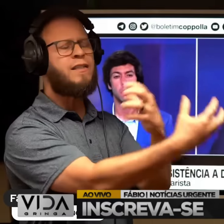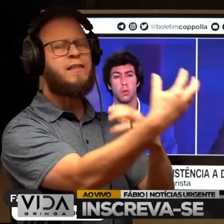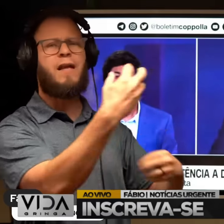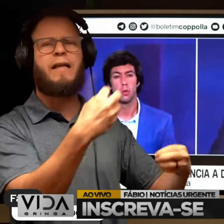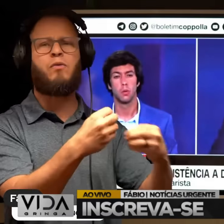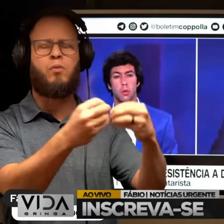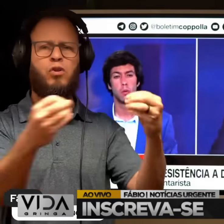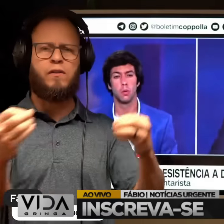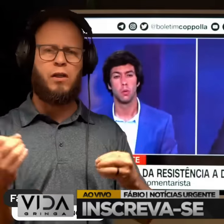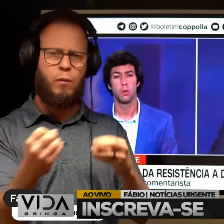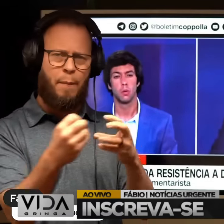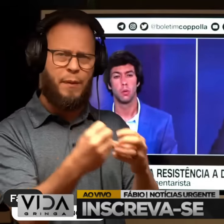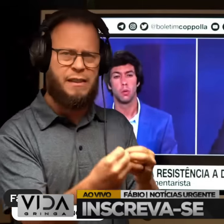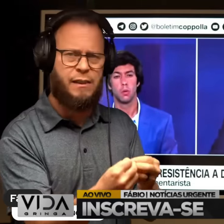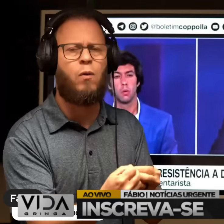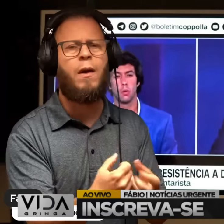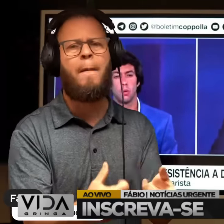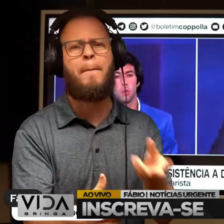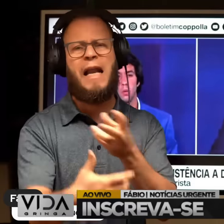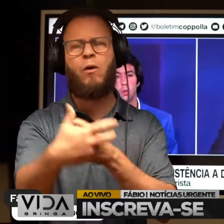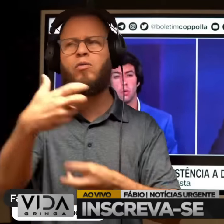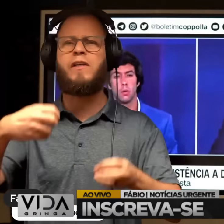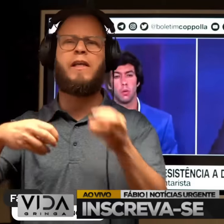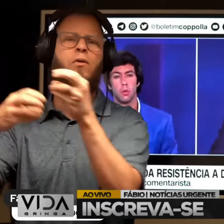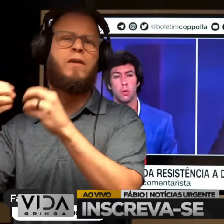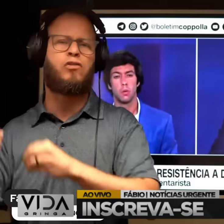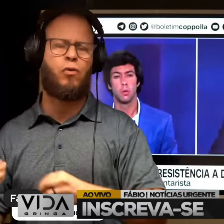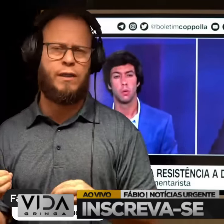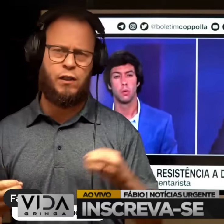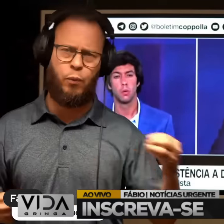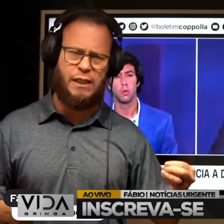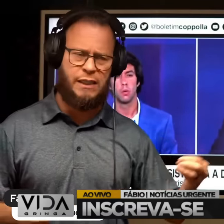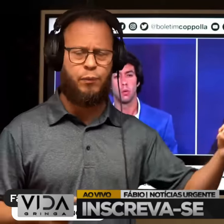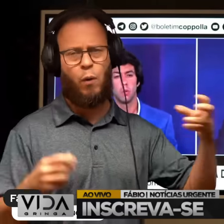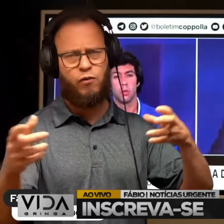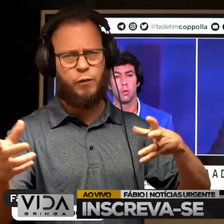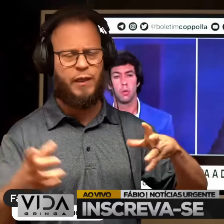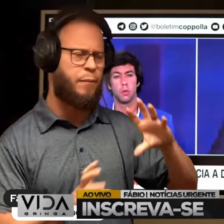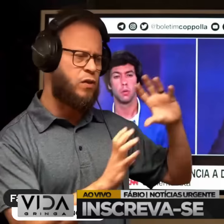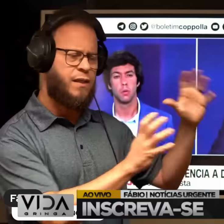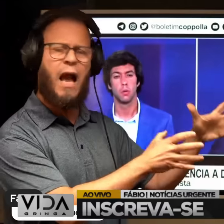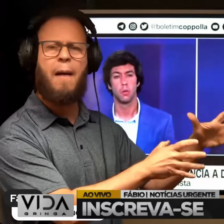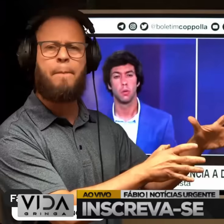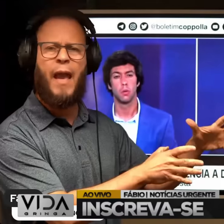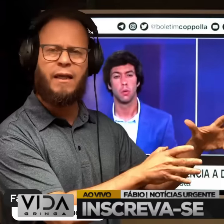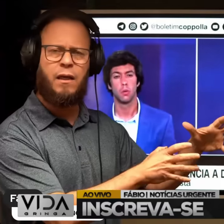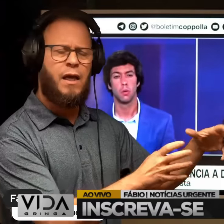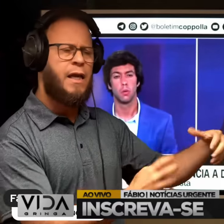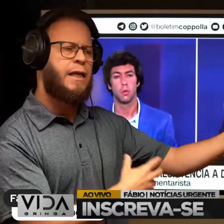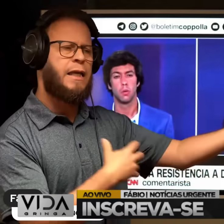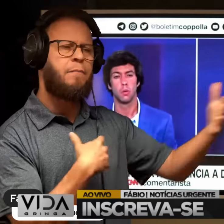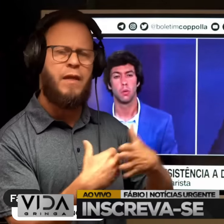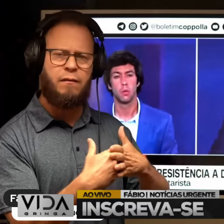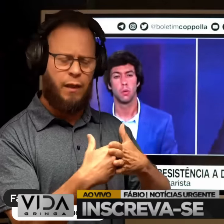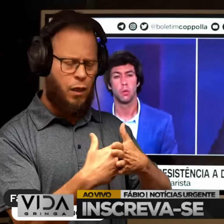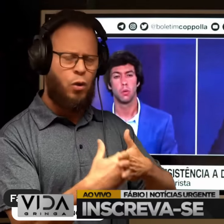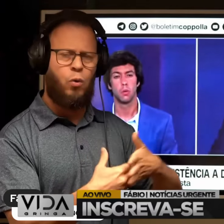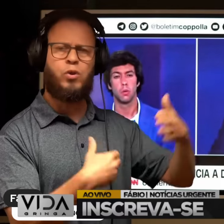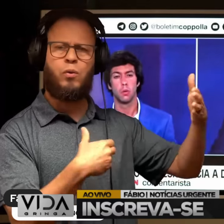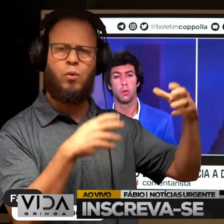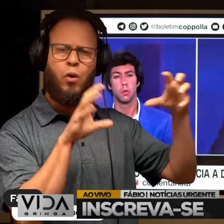nós estaremos mostrando uma pressão para conseguir outras coisas. Por exemplo, como eu expliquei para você, a PEC, que